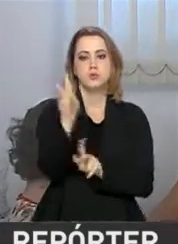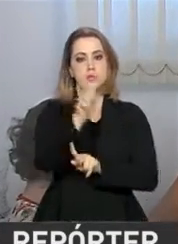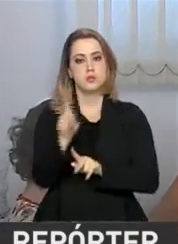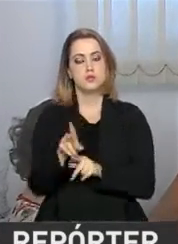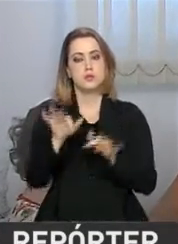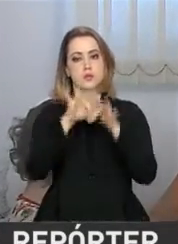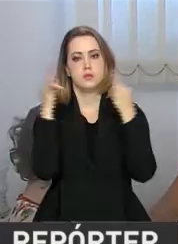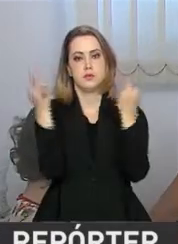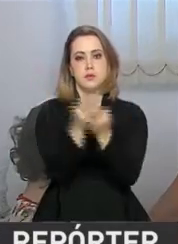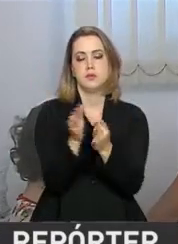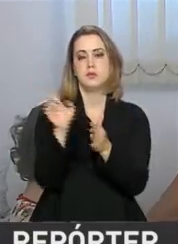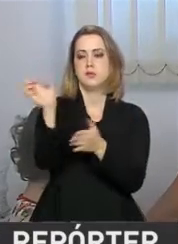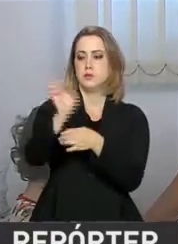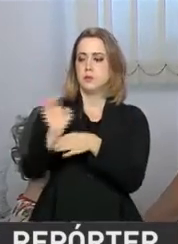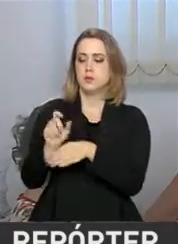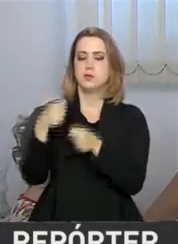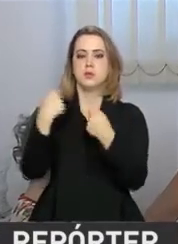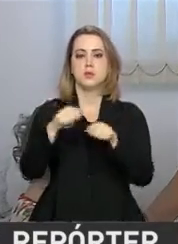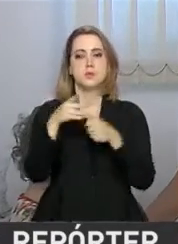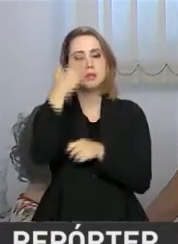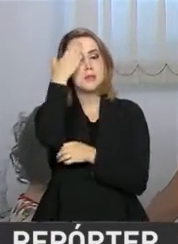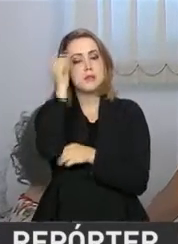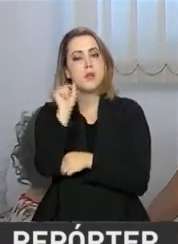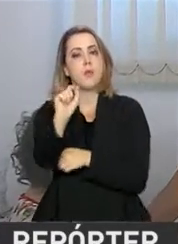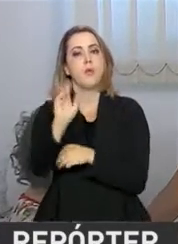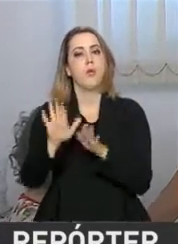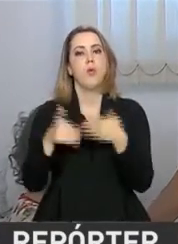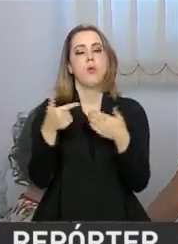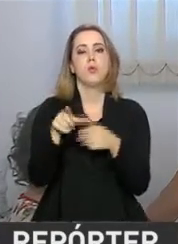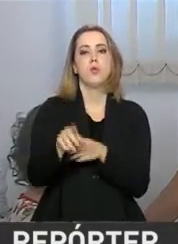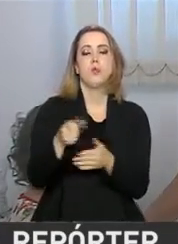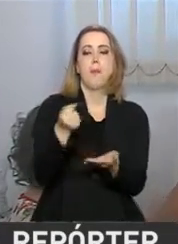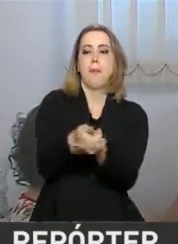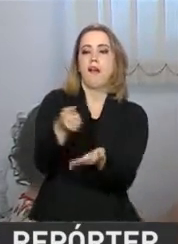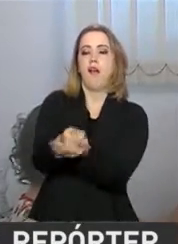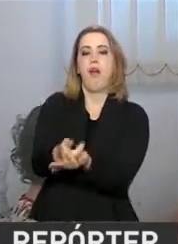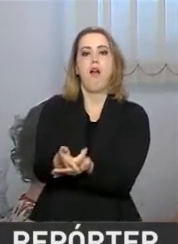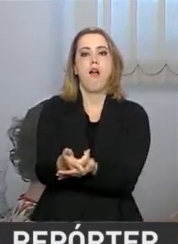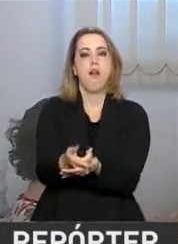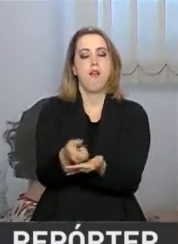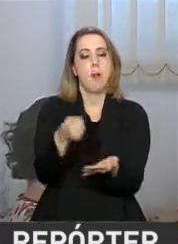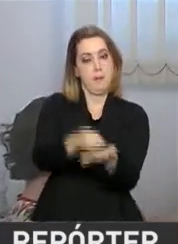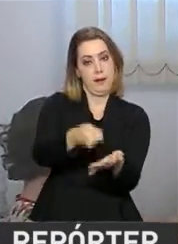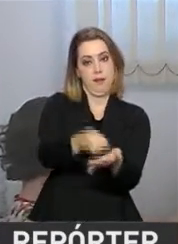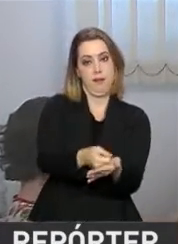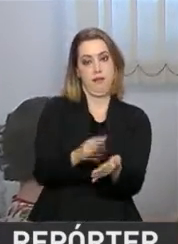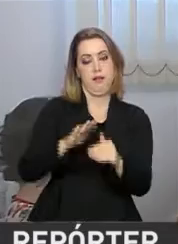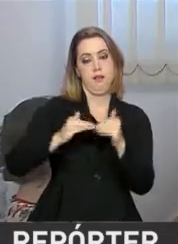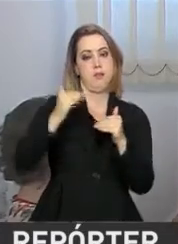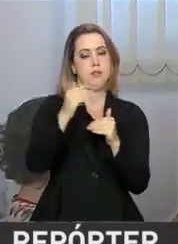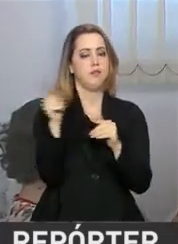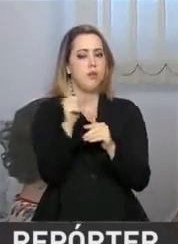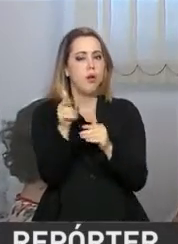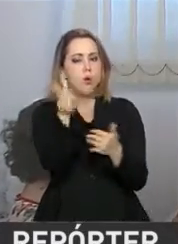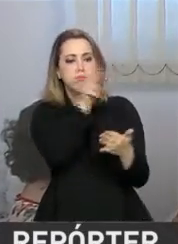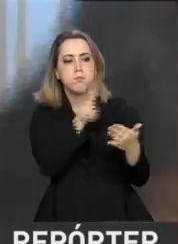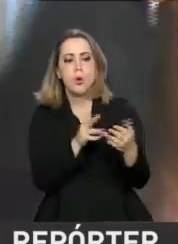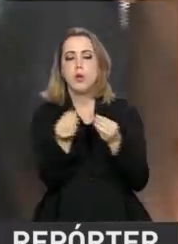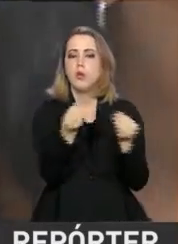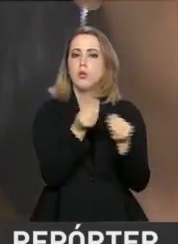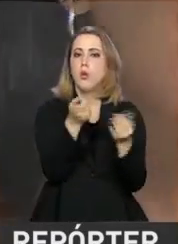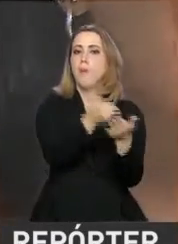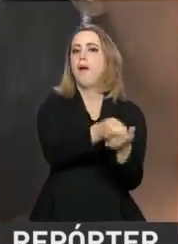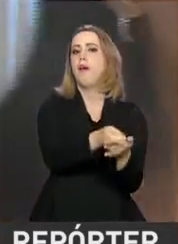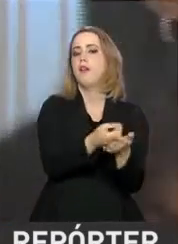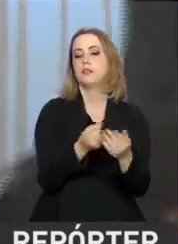famílias o estado precisa optar não por gastar mais e sim por rever como estão sendo feitos esses gastos